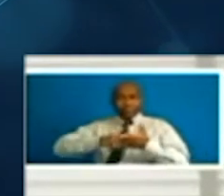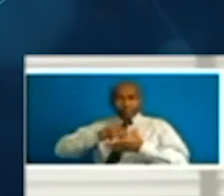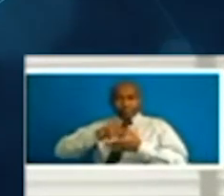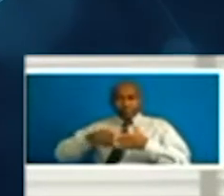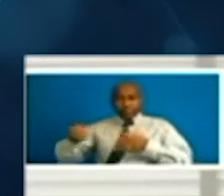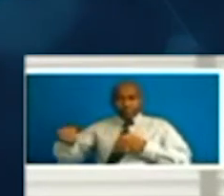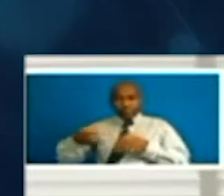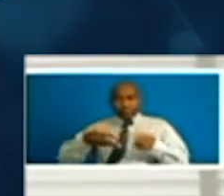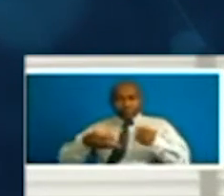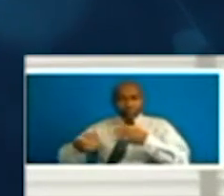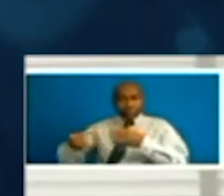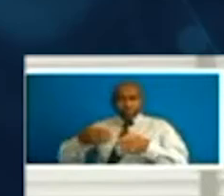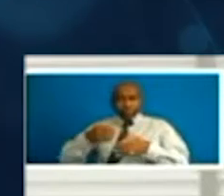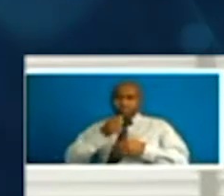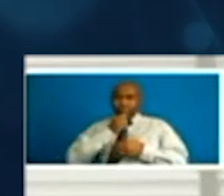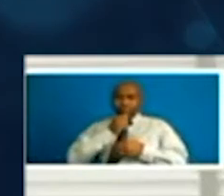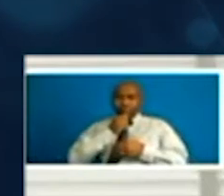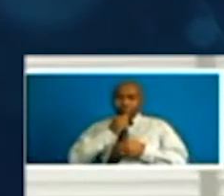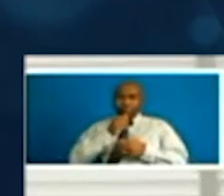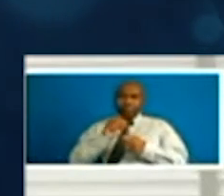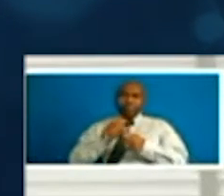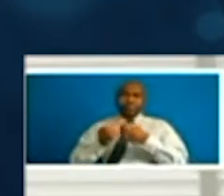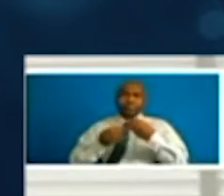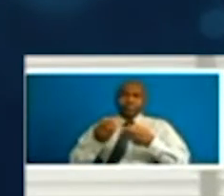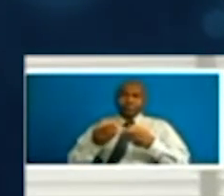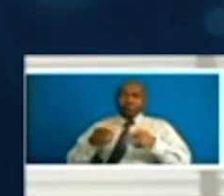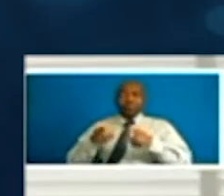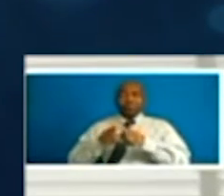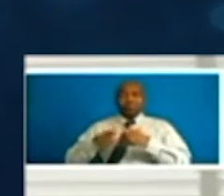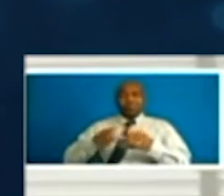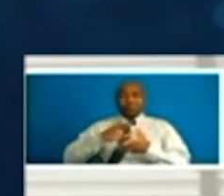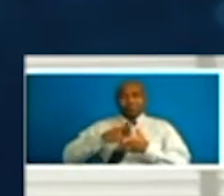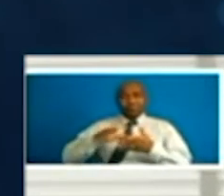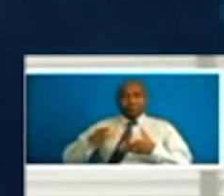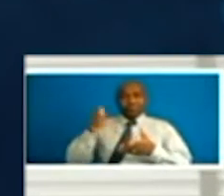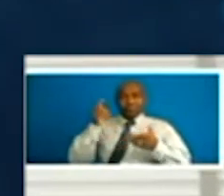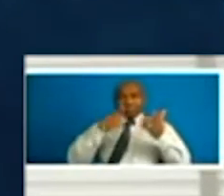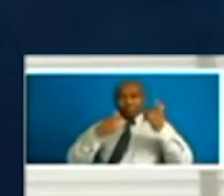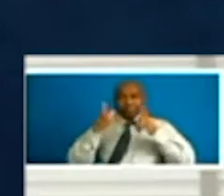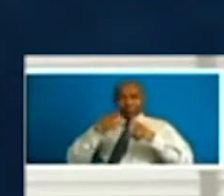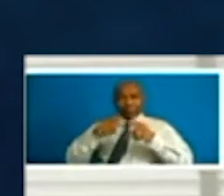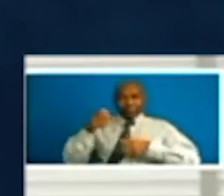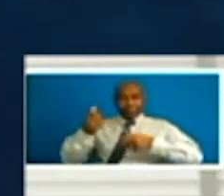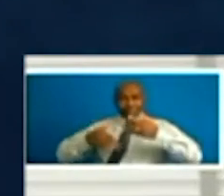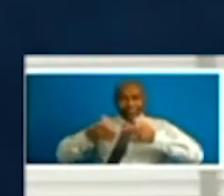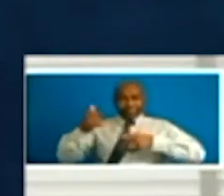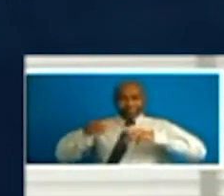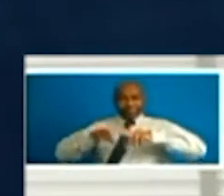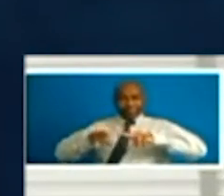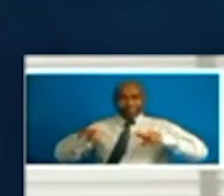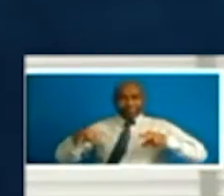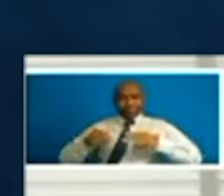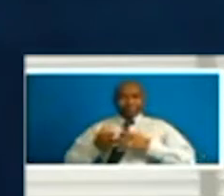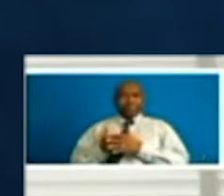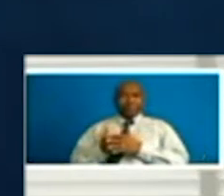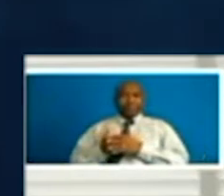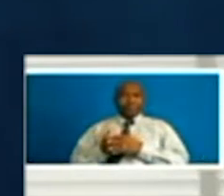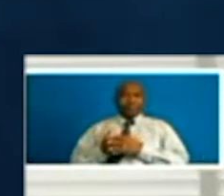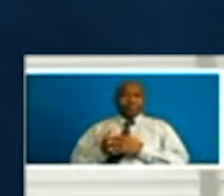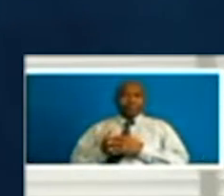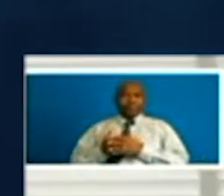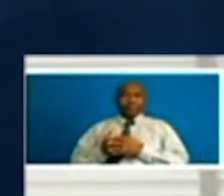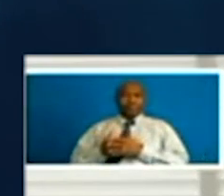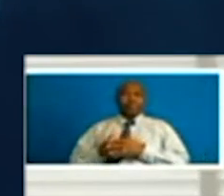argumentos capazes de sala e também e a comprovação e identificação no relatório de auditoria de que os veículos que